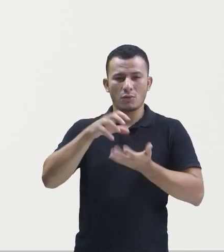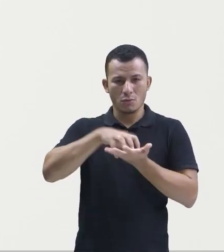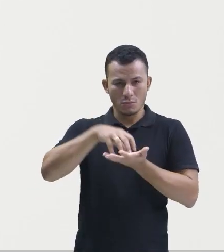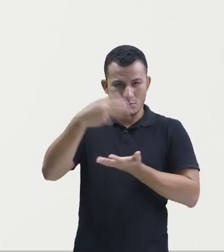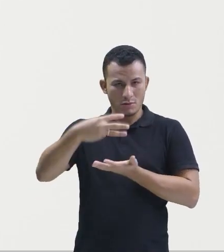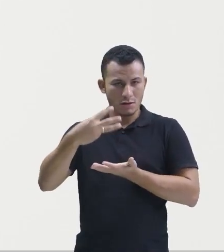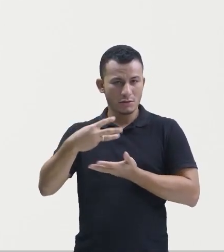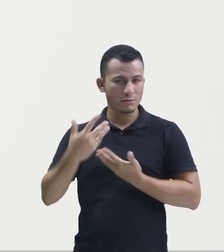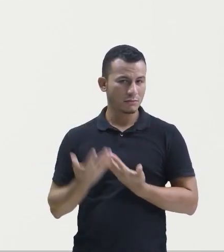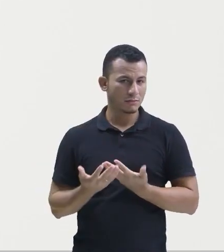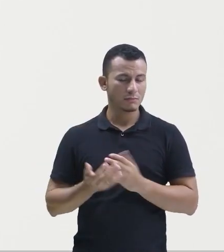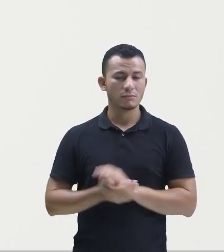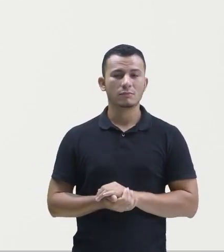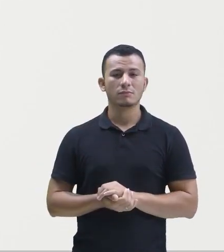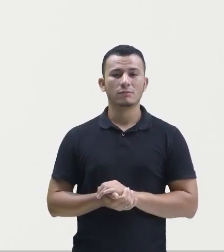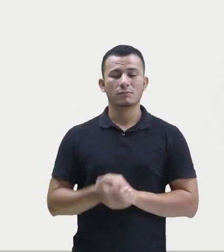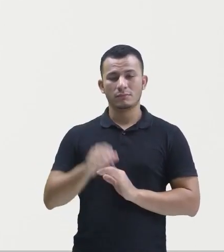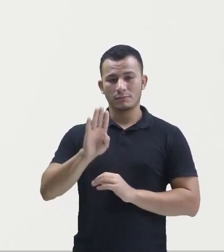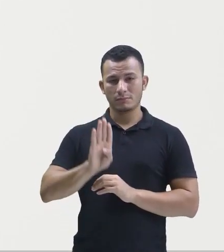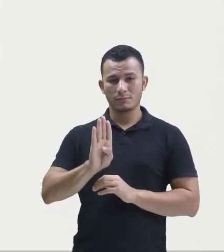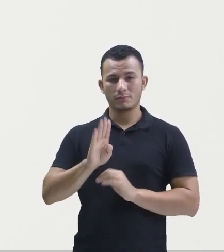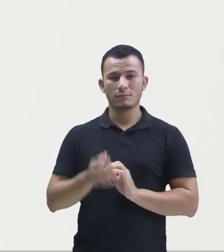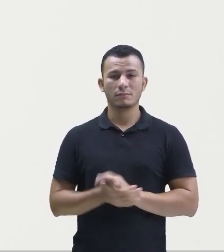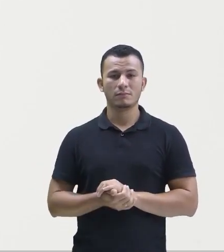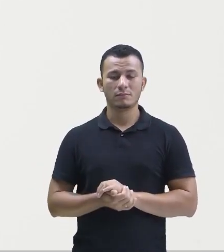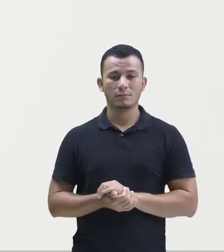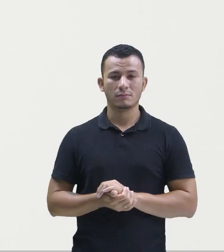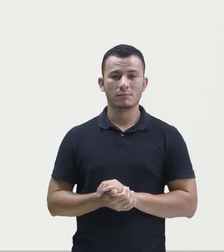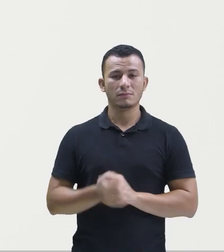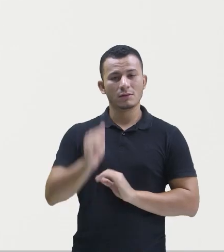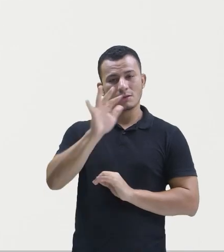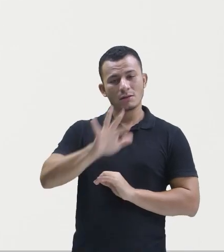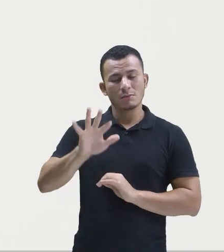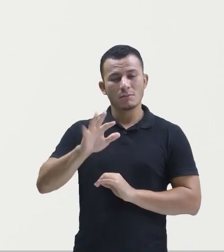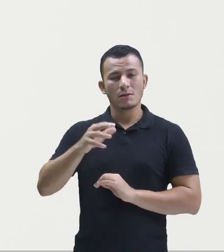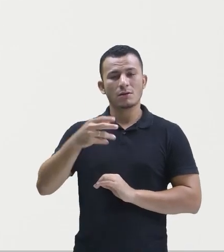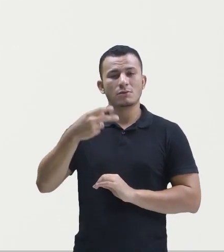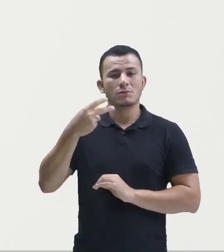terciário? B. A imagem 2